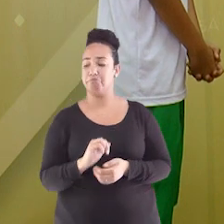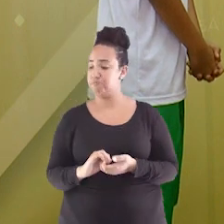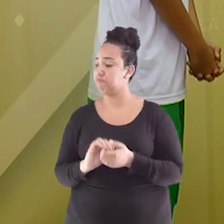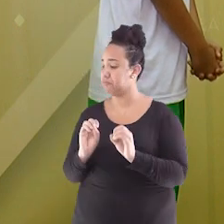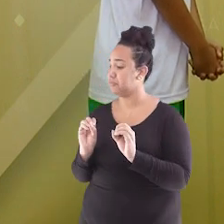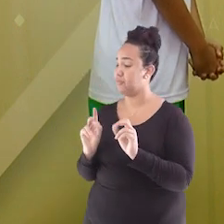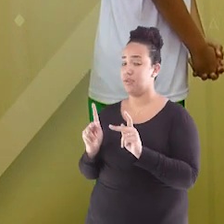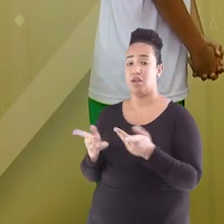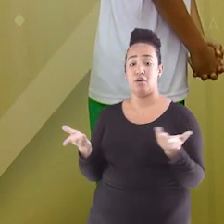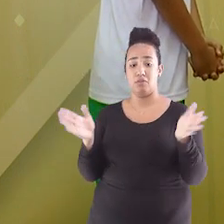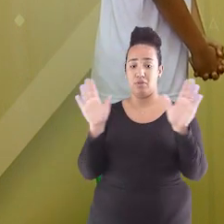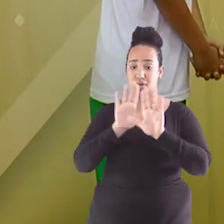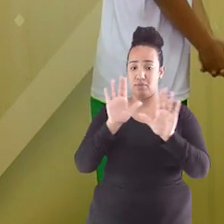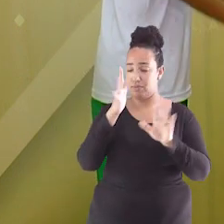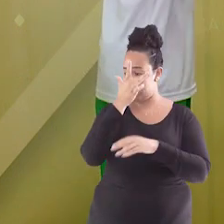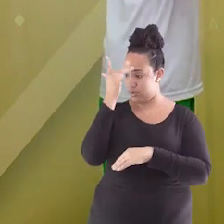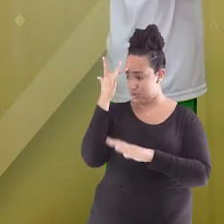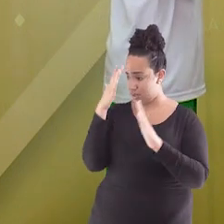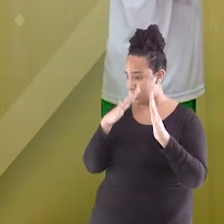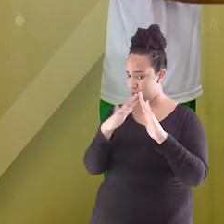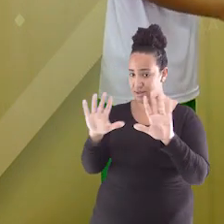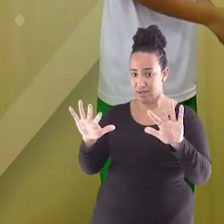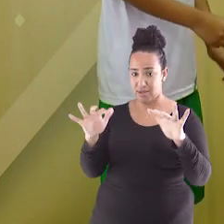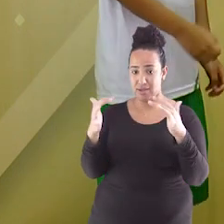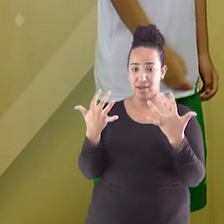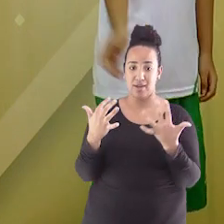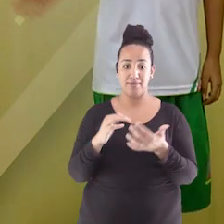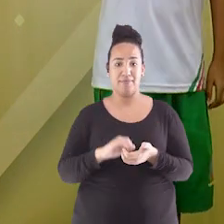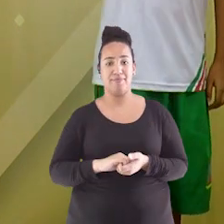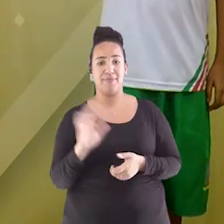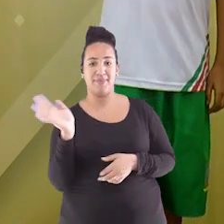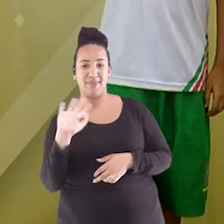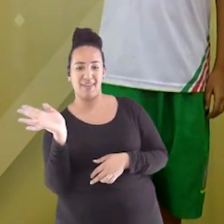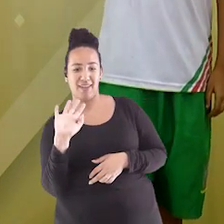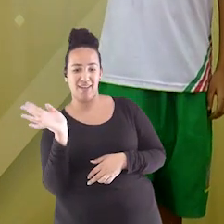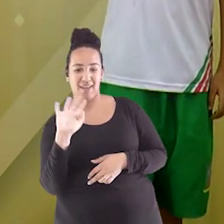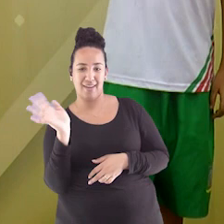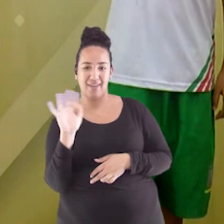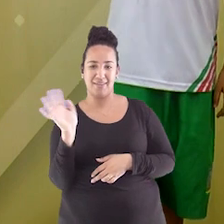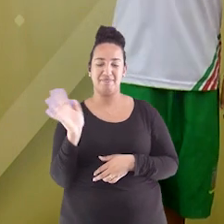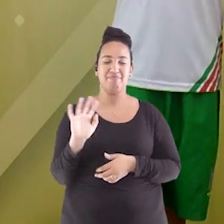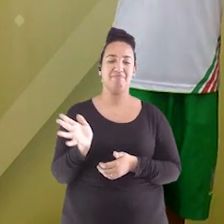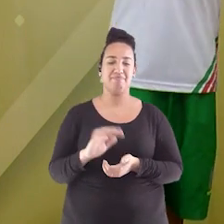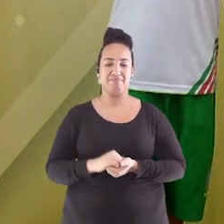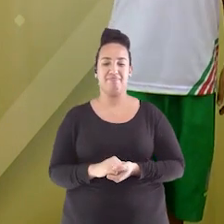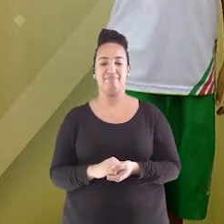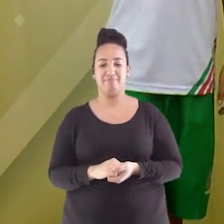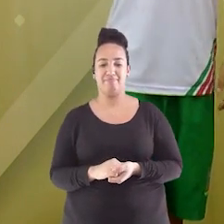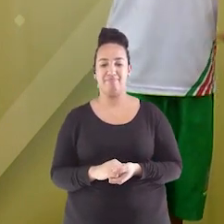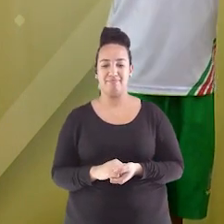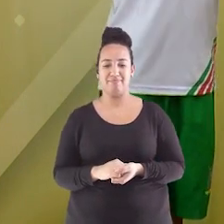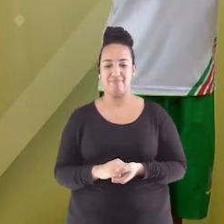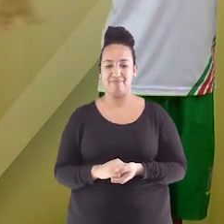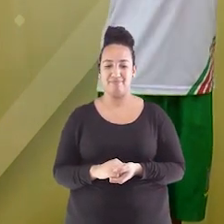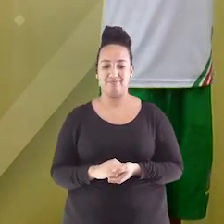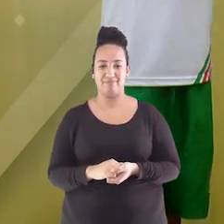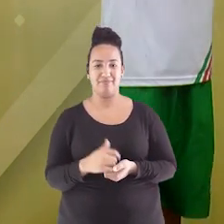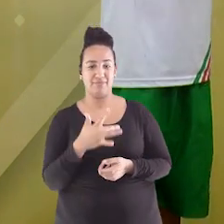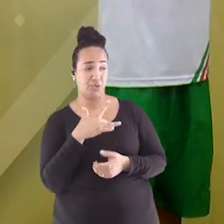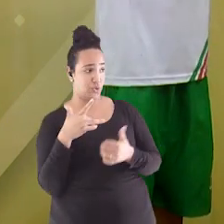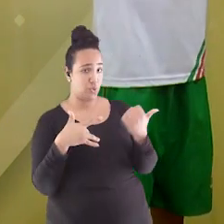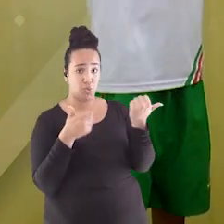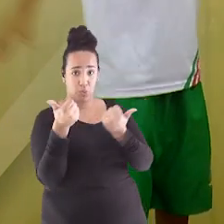que tá em casa nos assistindo? Sim! Olá, turminha! Olha lá, dá um olá. Alôzinho! Isso aí! Como vocês